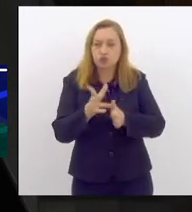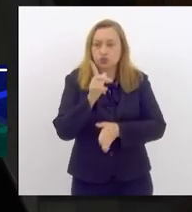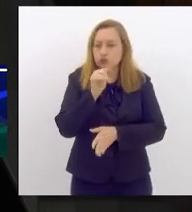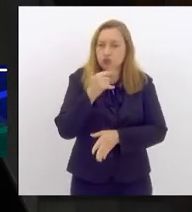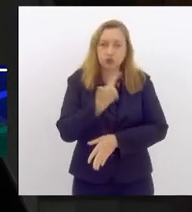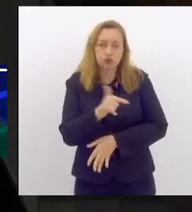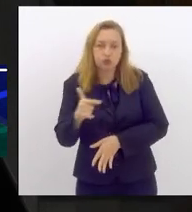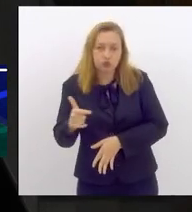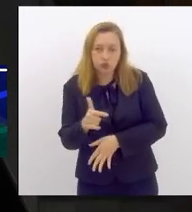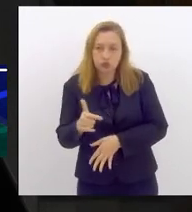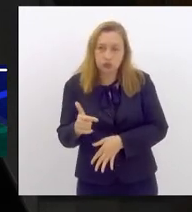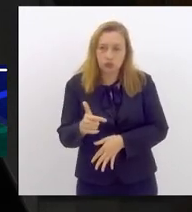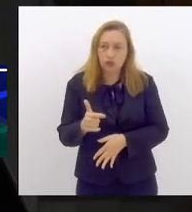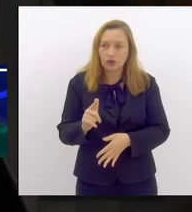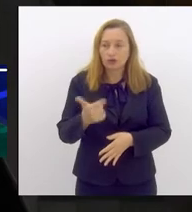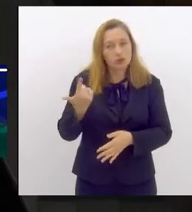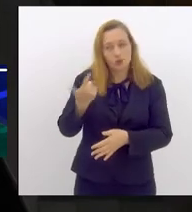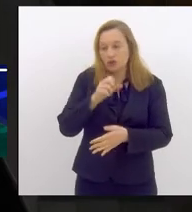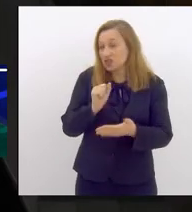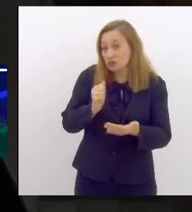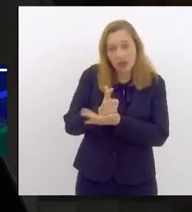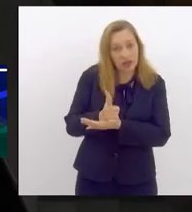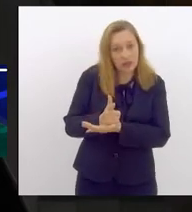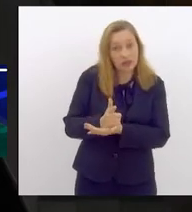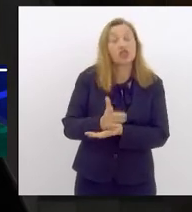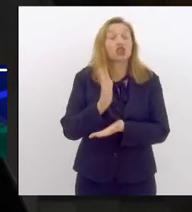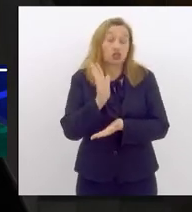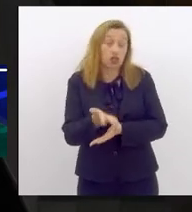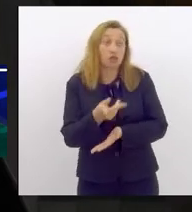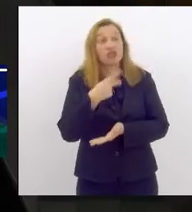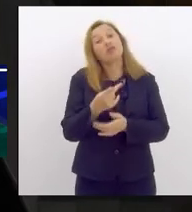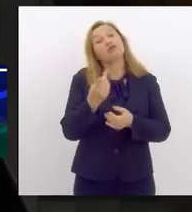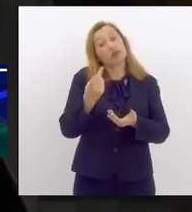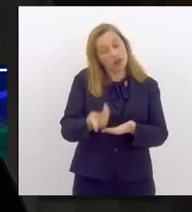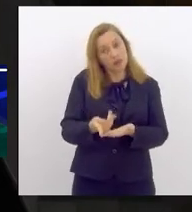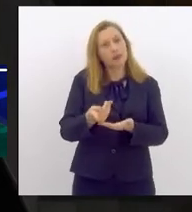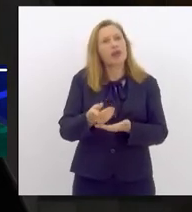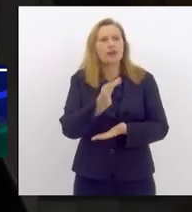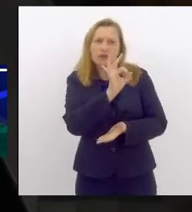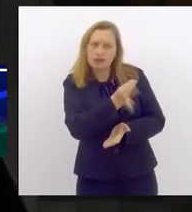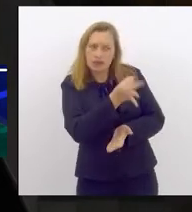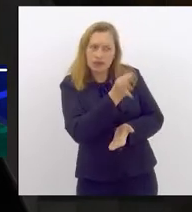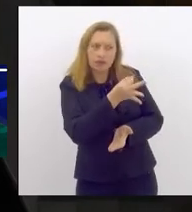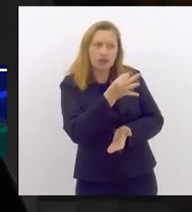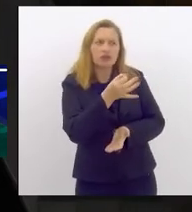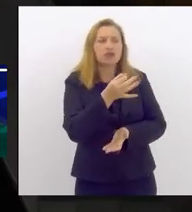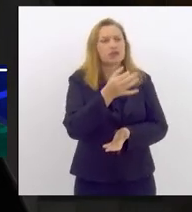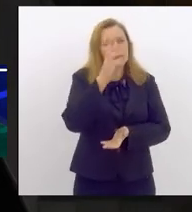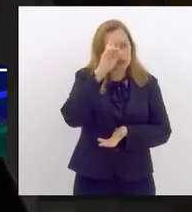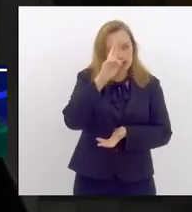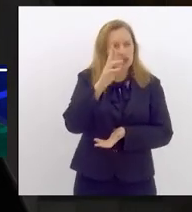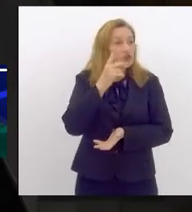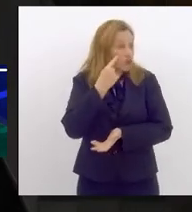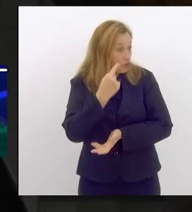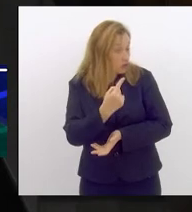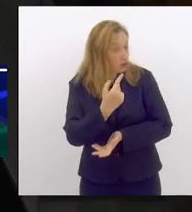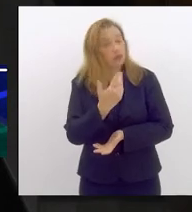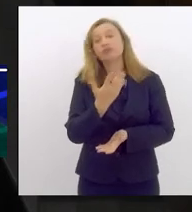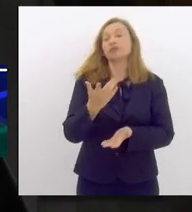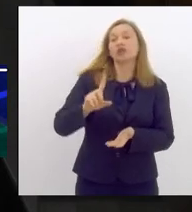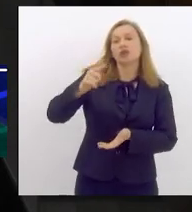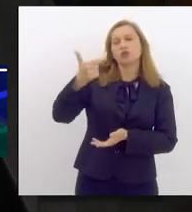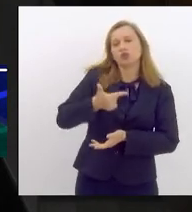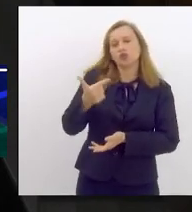estão conseguindo garantir a tarifa social já começam a pipocar e toda a parte vossa excelência e certamente já ouviu falar Oi e o